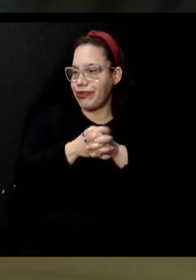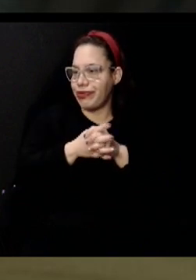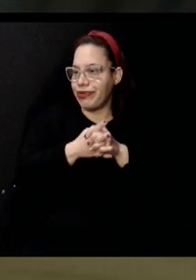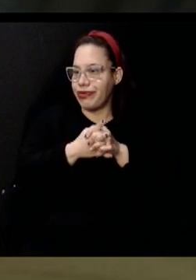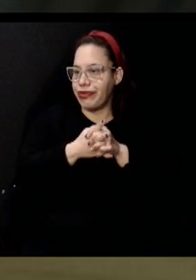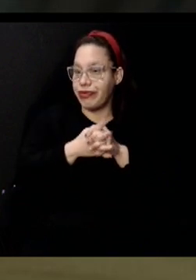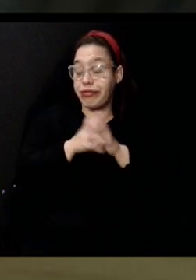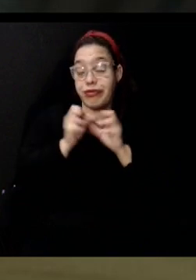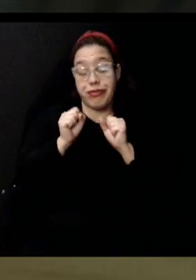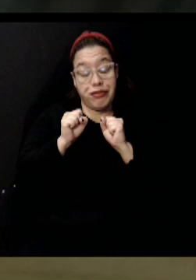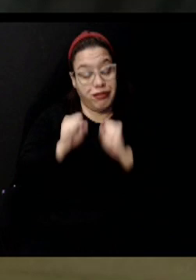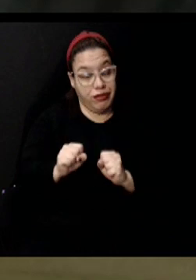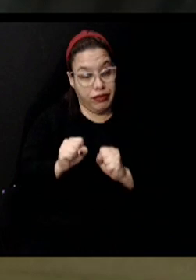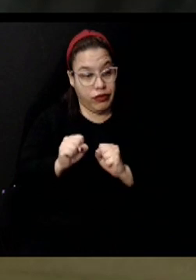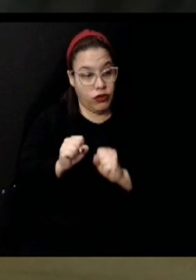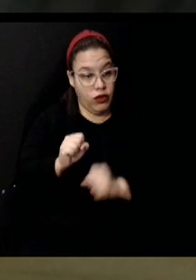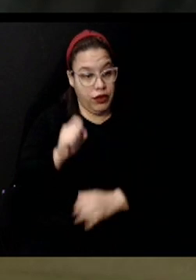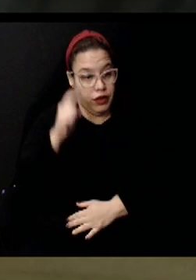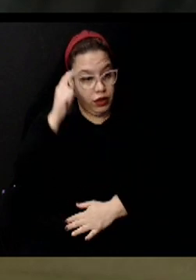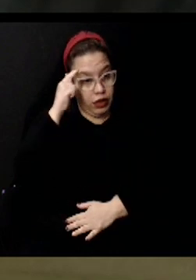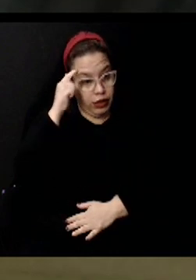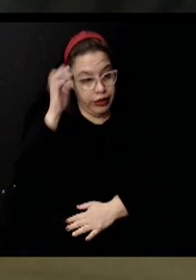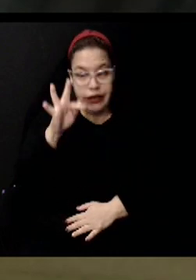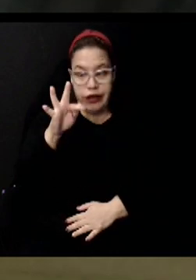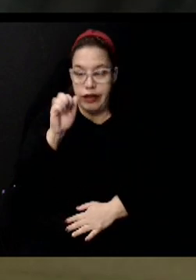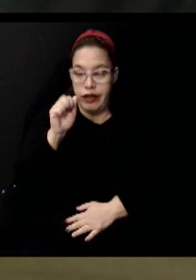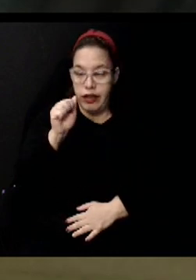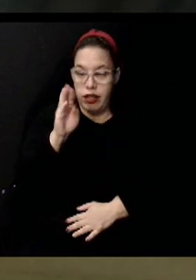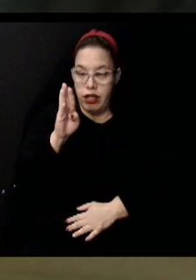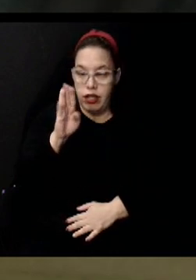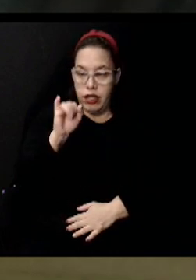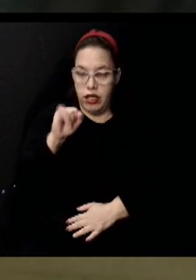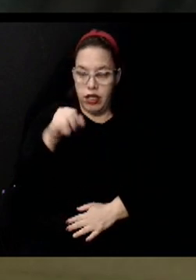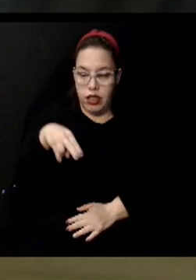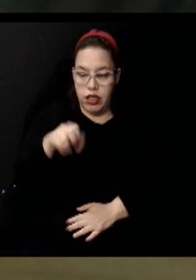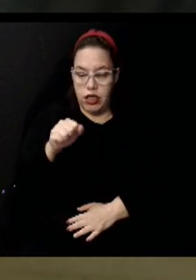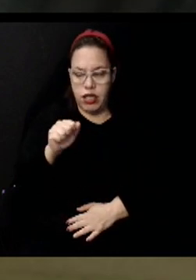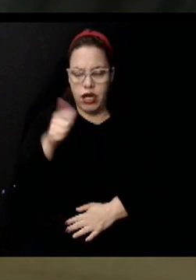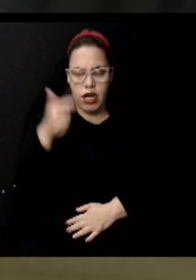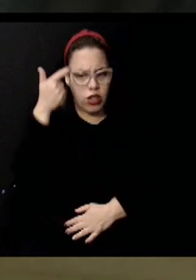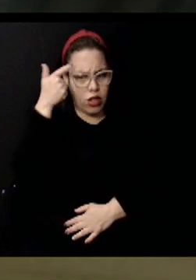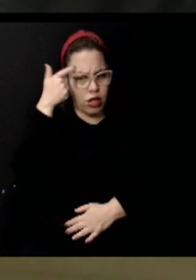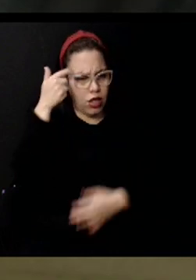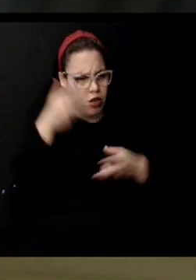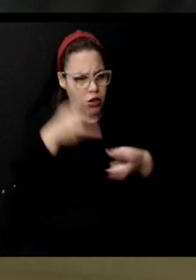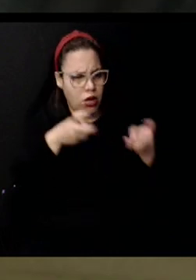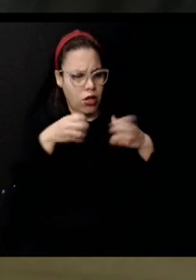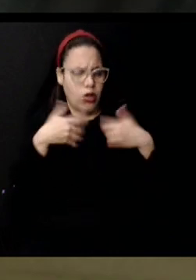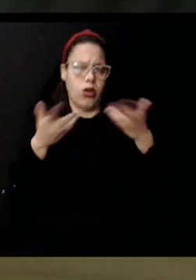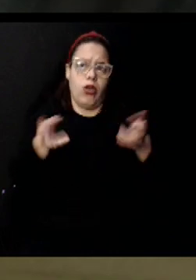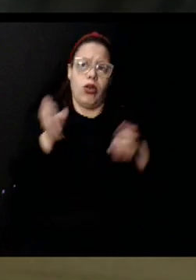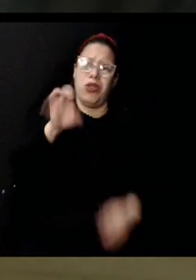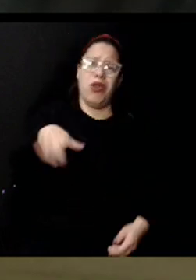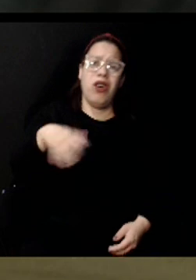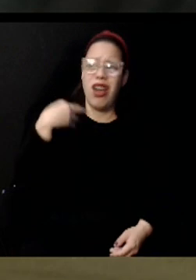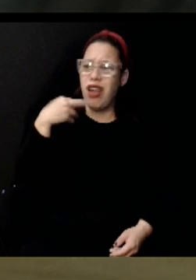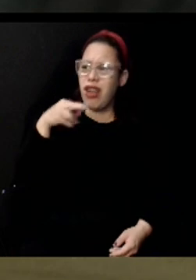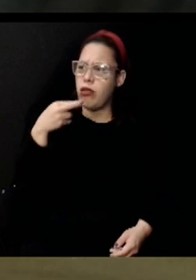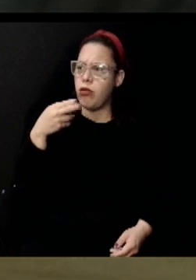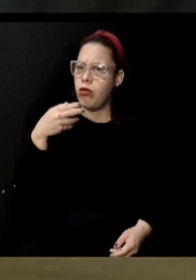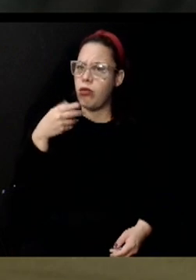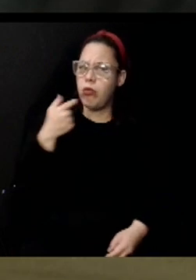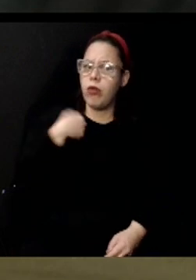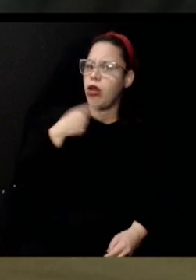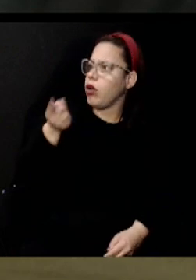ser inconsciente, Fabiana? A gente pode reclamar sem perceber, e aí às vezes quando alguém fala assim: "Poxa, você só reclama", a pessoa fala: "Mas eu nem estou